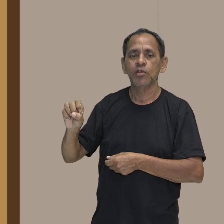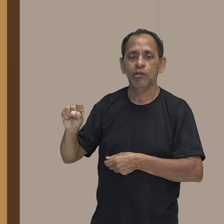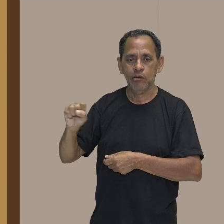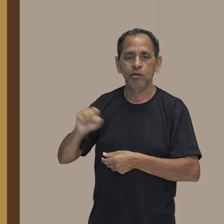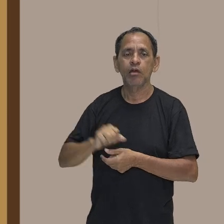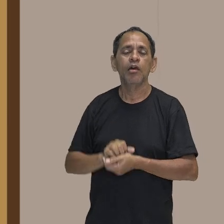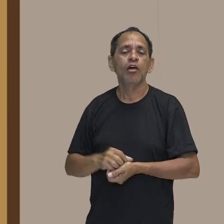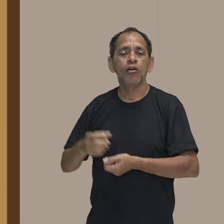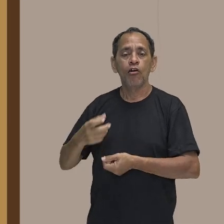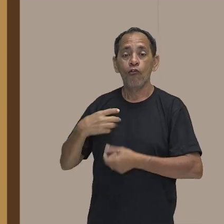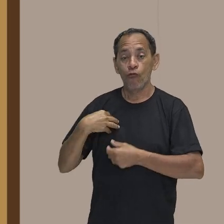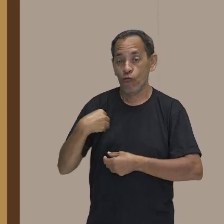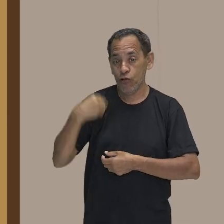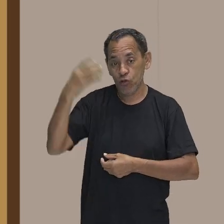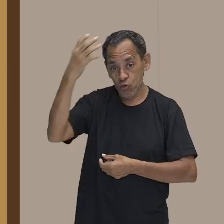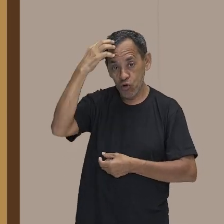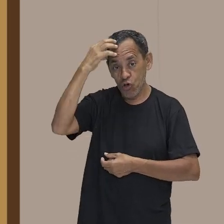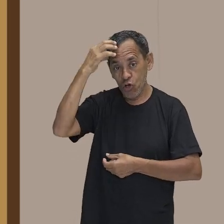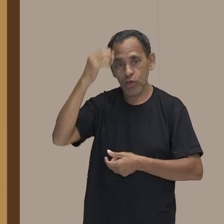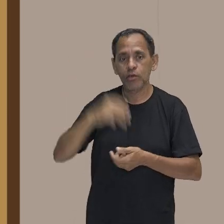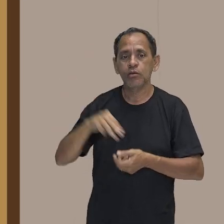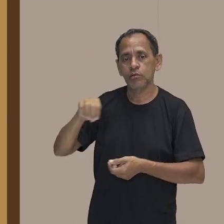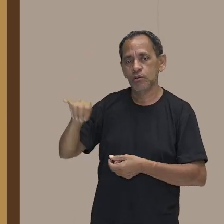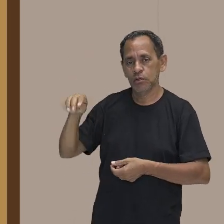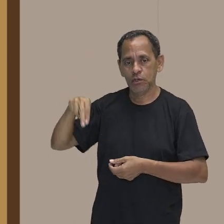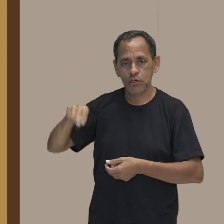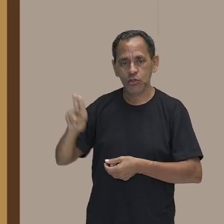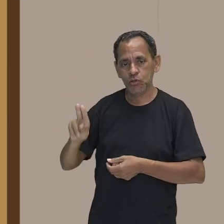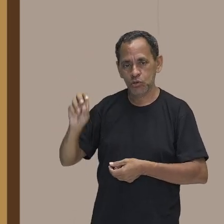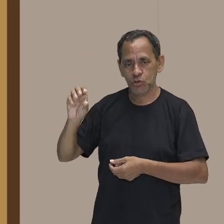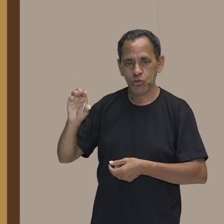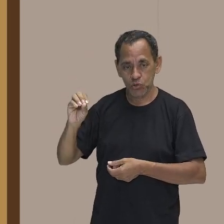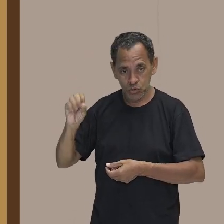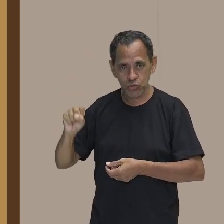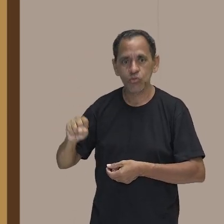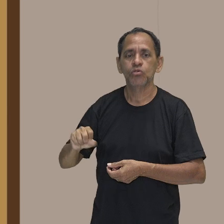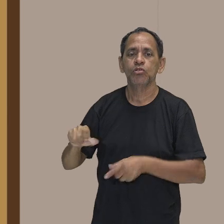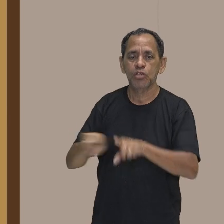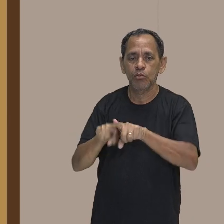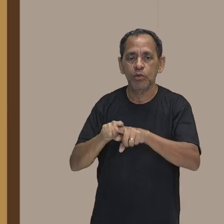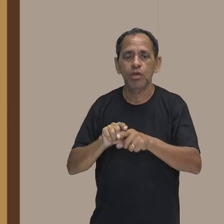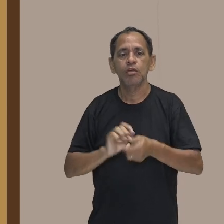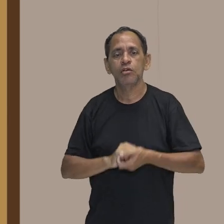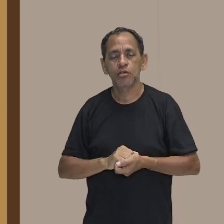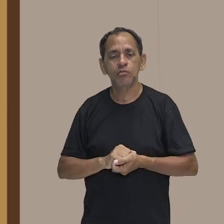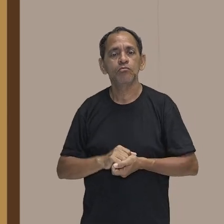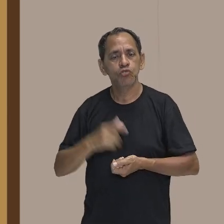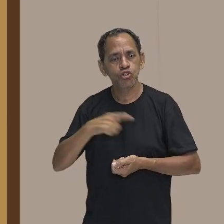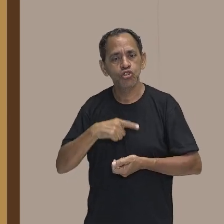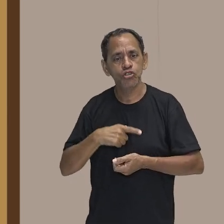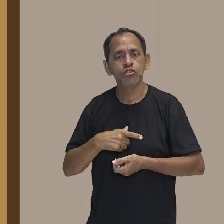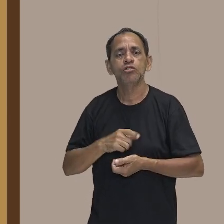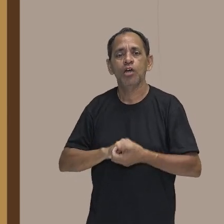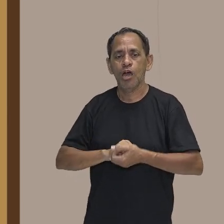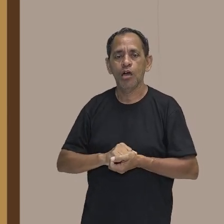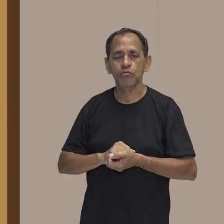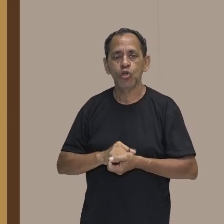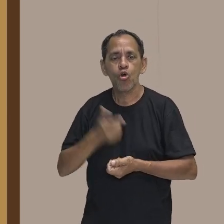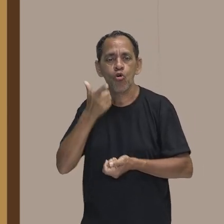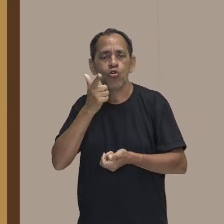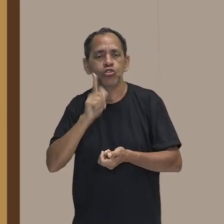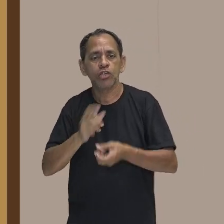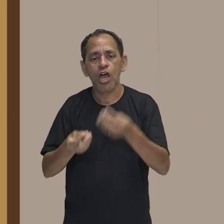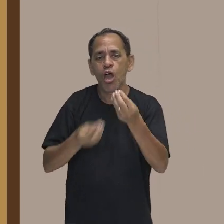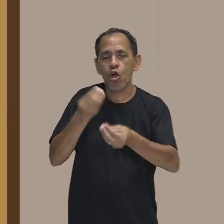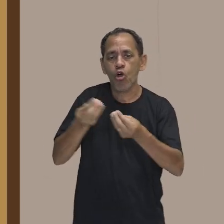a princípio, tá, gente? Se apaixonou pelo herói e, através ali dessa tarefa que o Teseu cumpriu, né, gente?